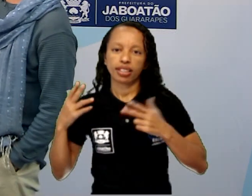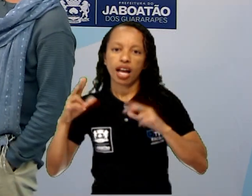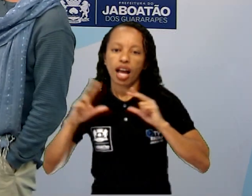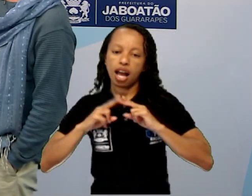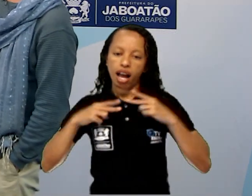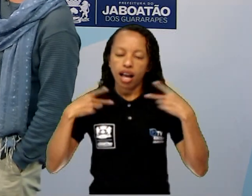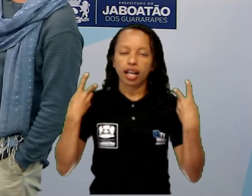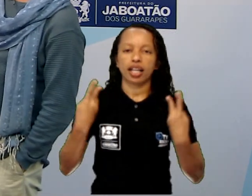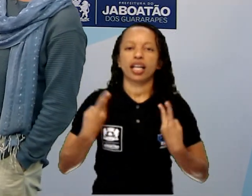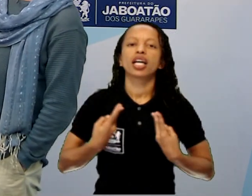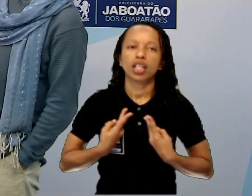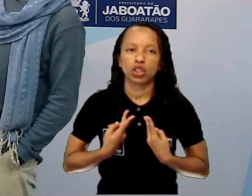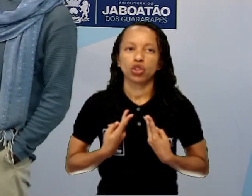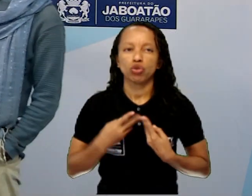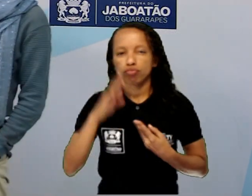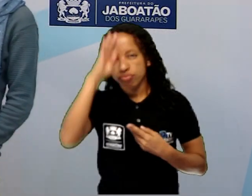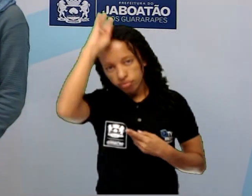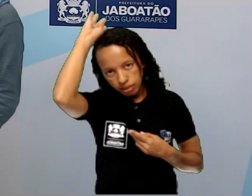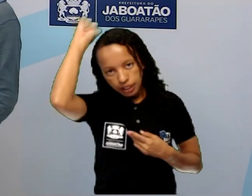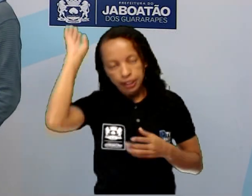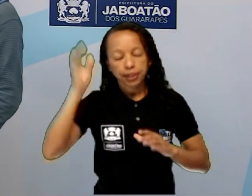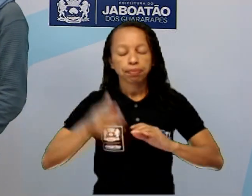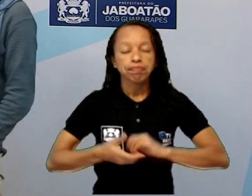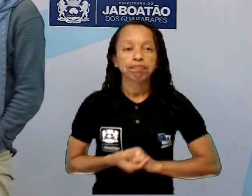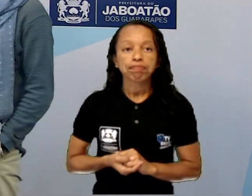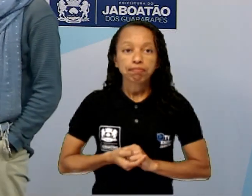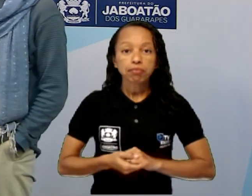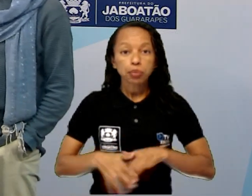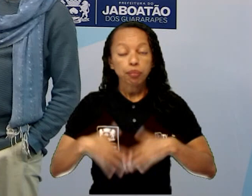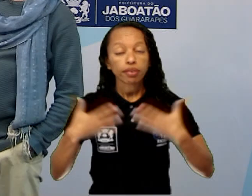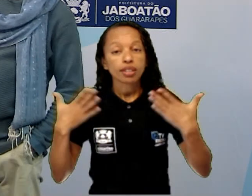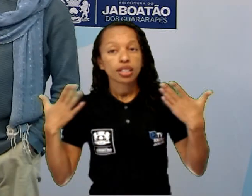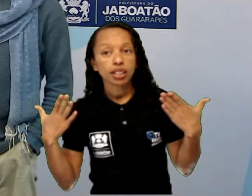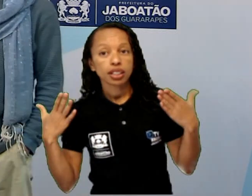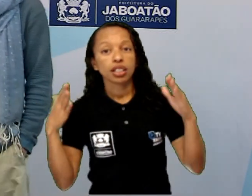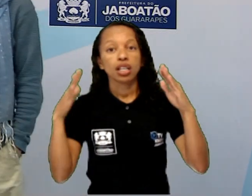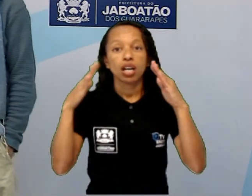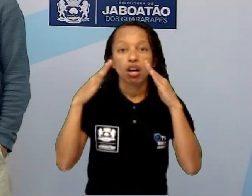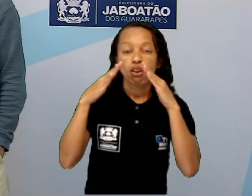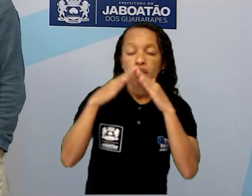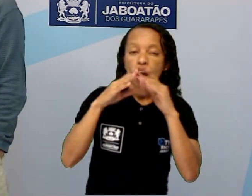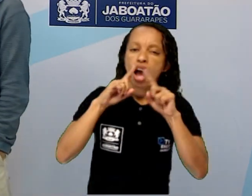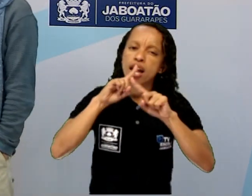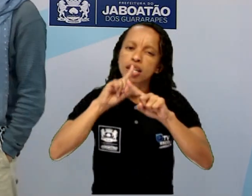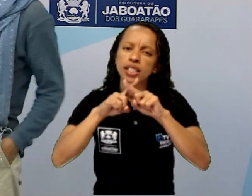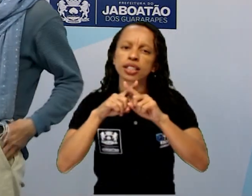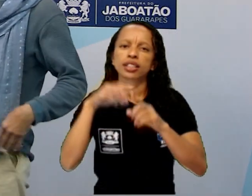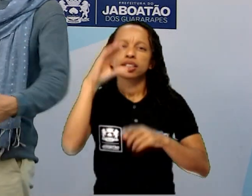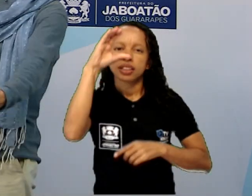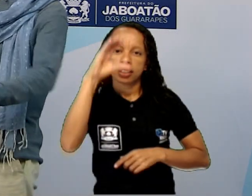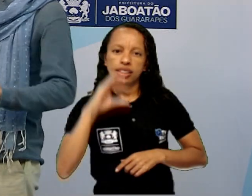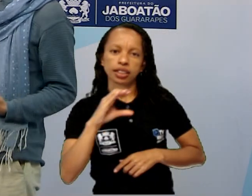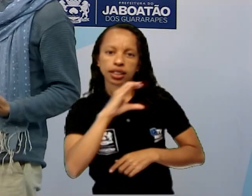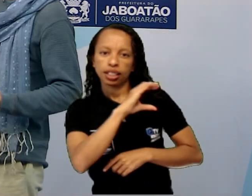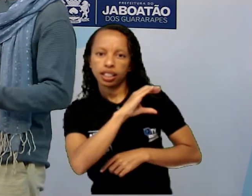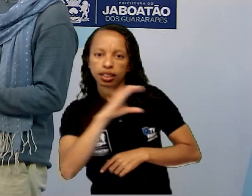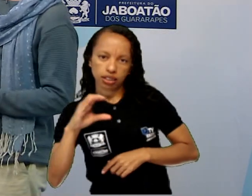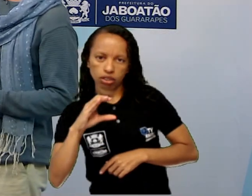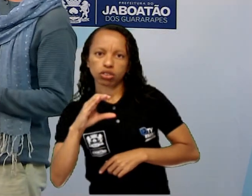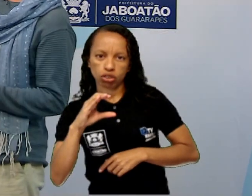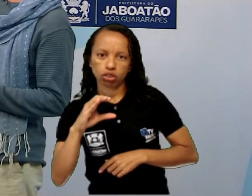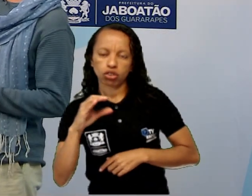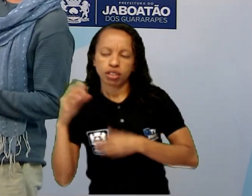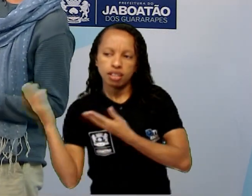essa teoria. Só que aí a Igreja Católica trouxe seus santos, Santo Antônio, São João, São Pedro, para aproximar dessa